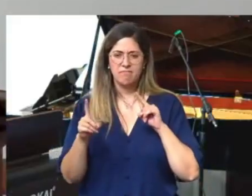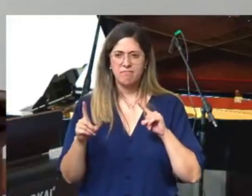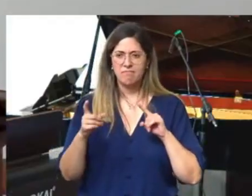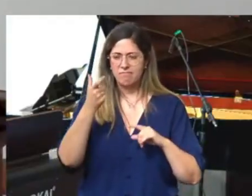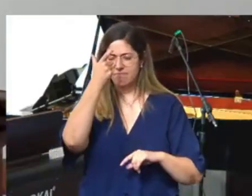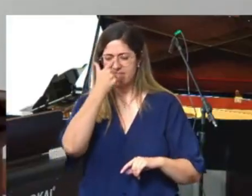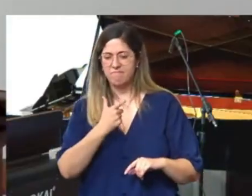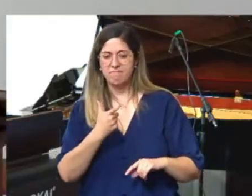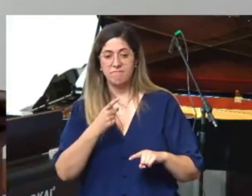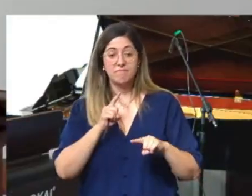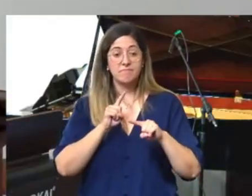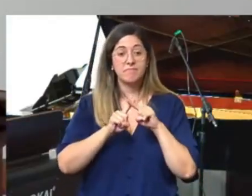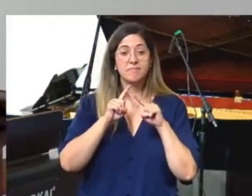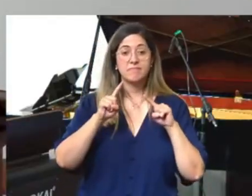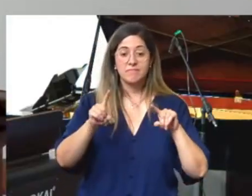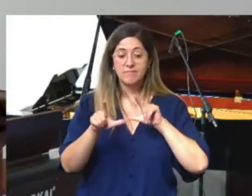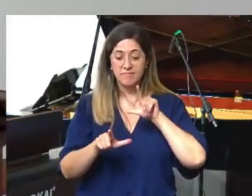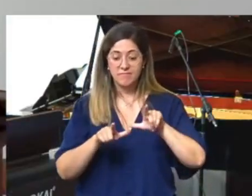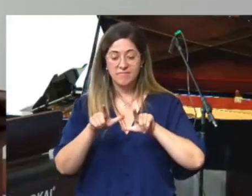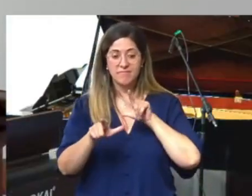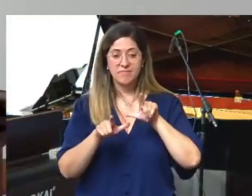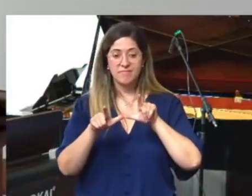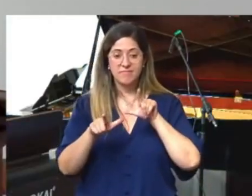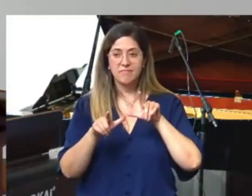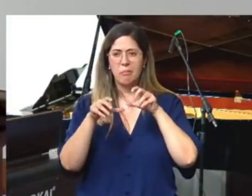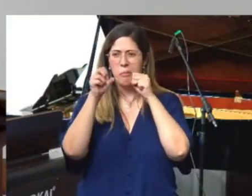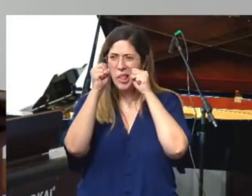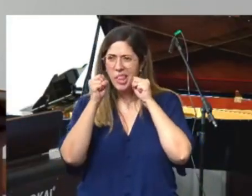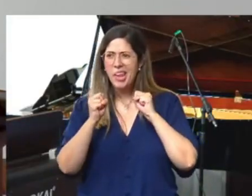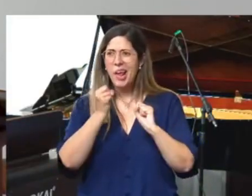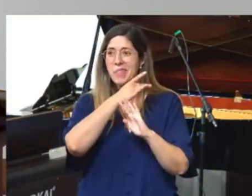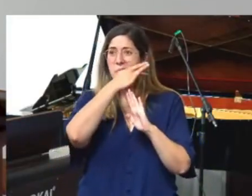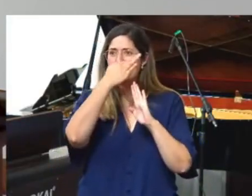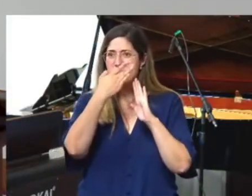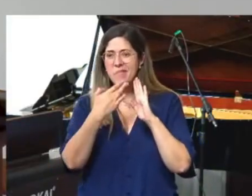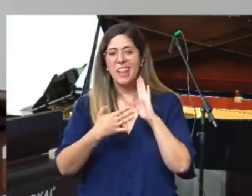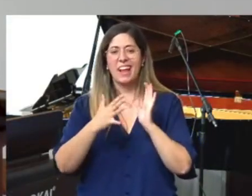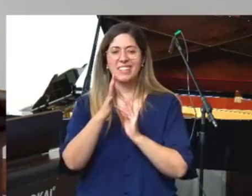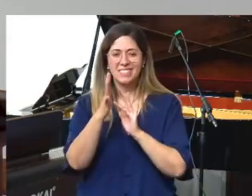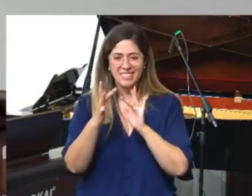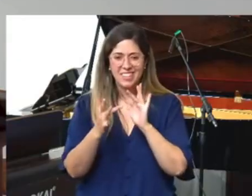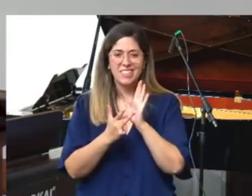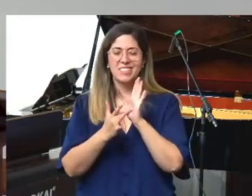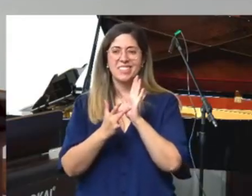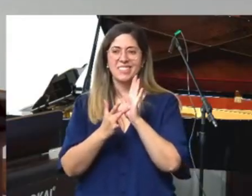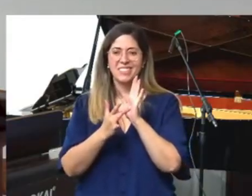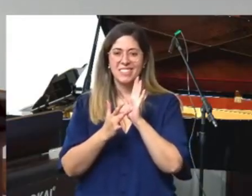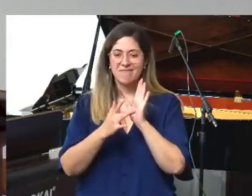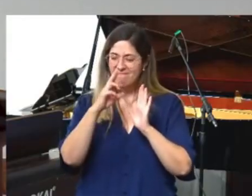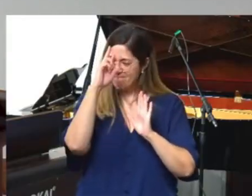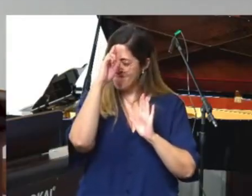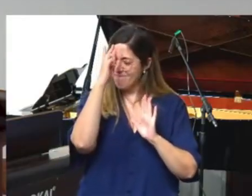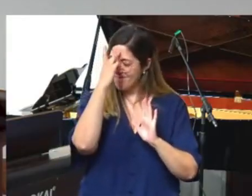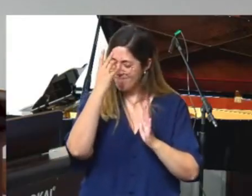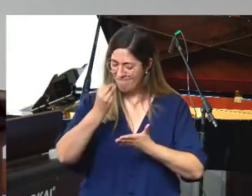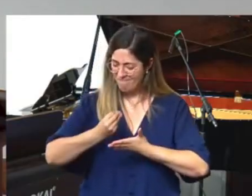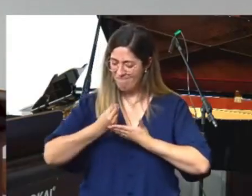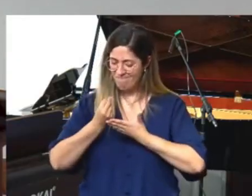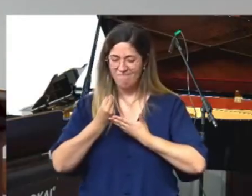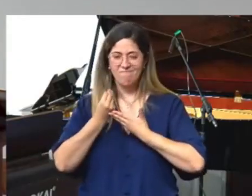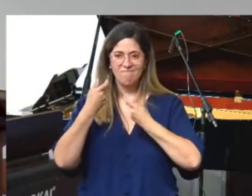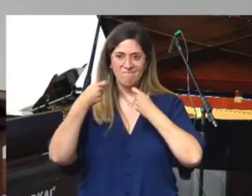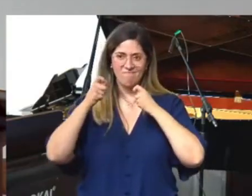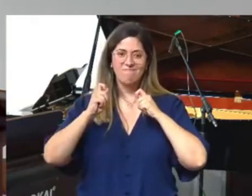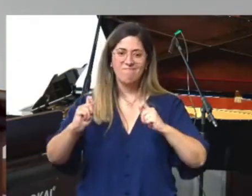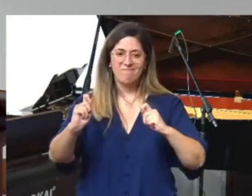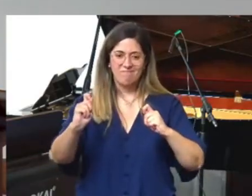comportamentos, mas é uma obra sobrenatural, que se apoia na obra de Cristo, na pessoa e